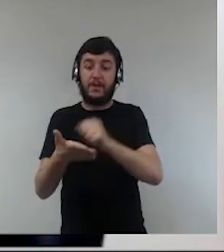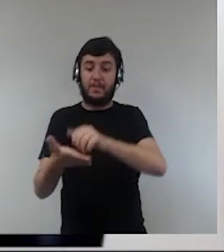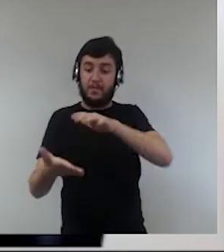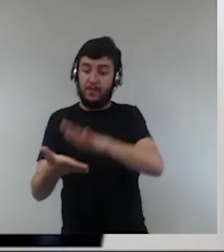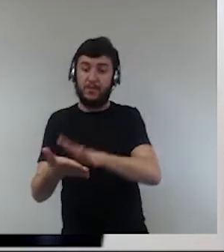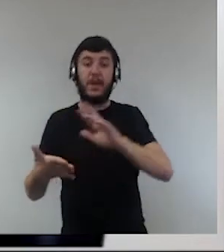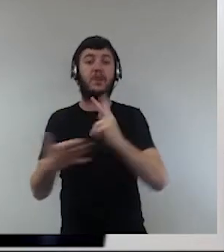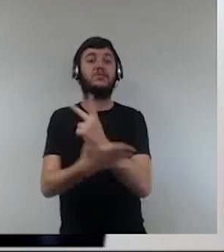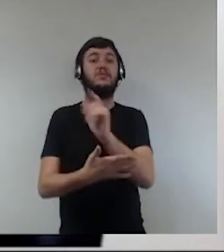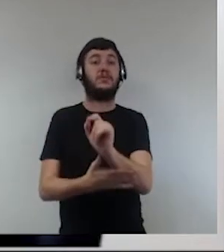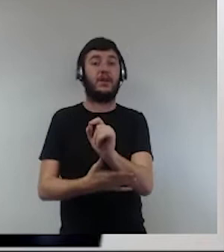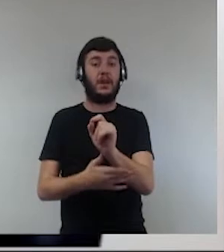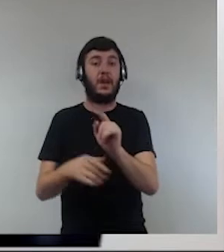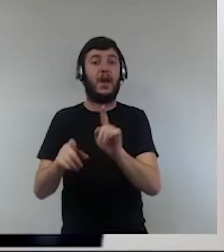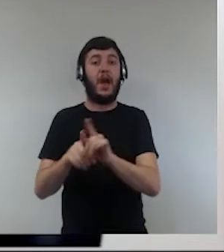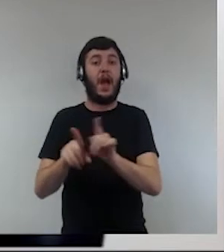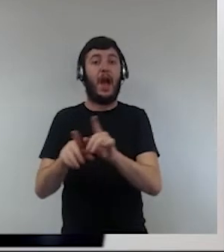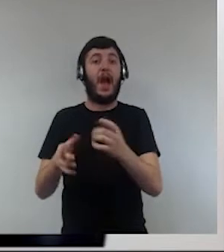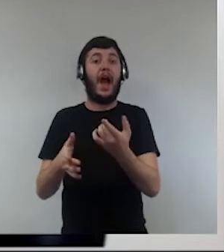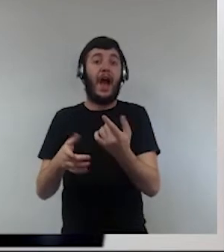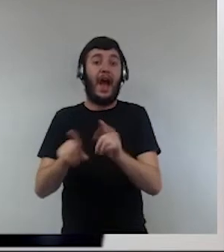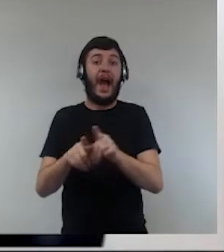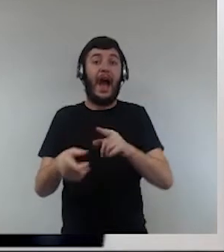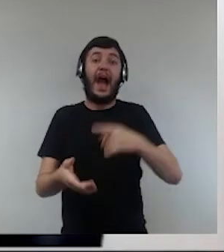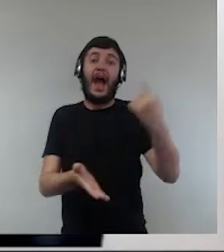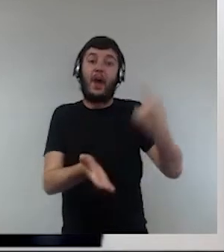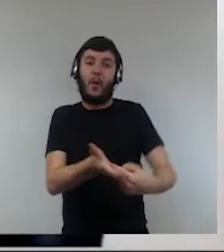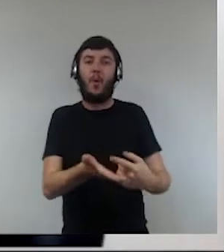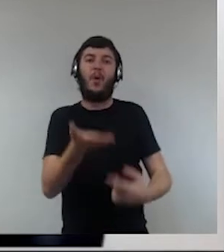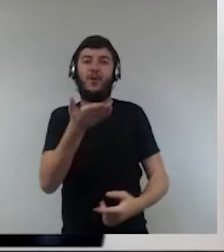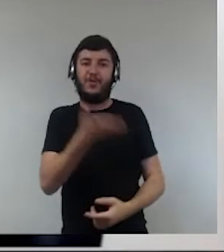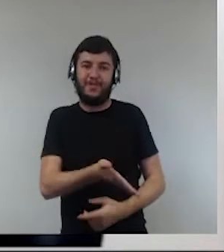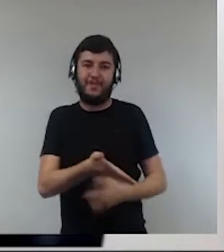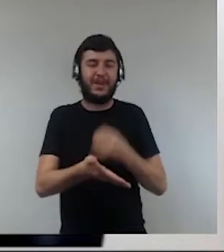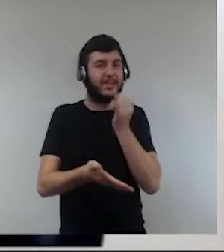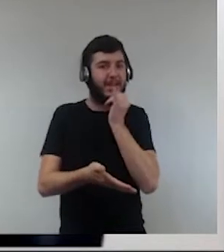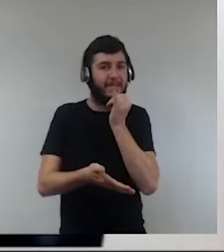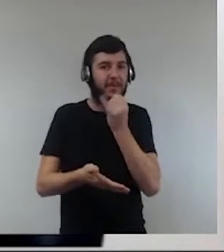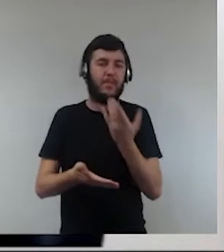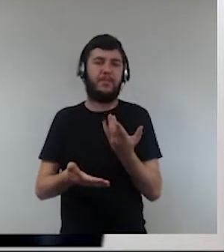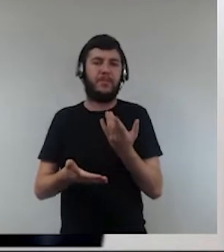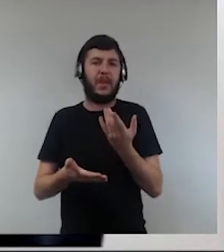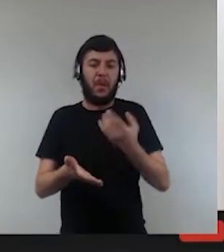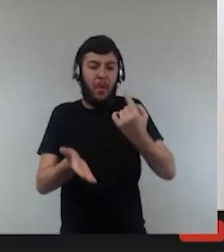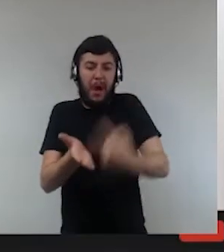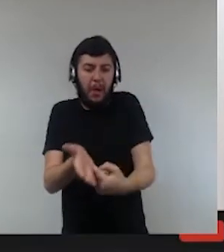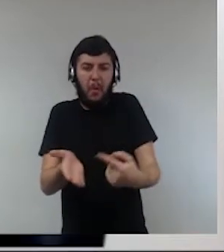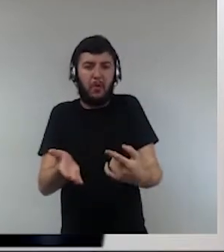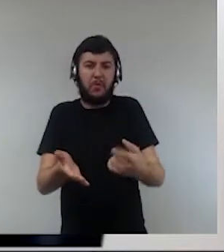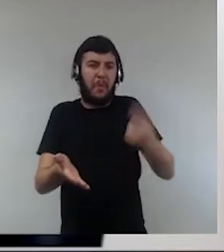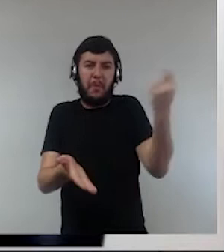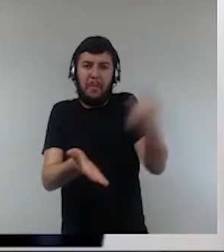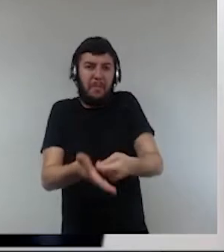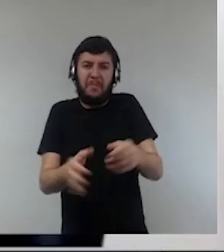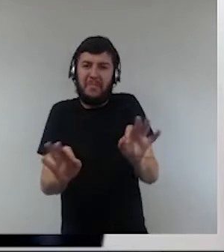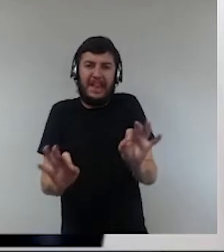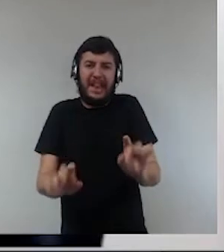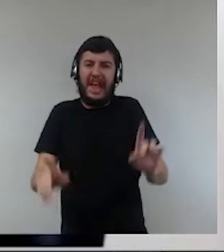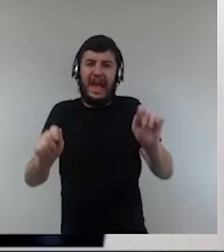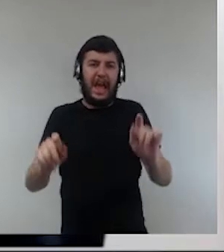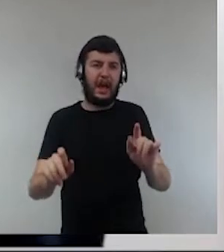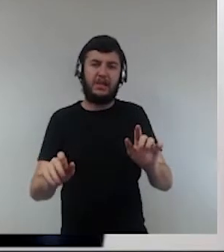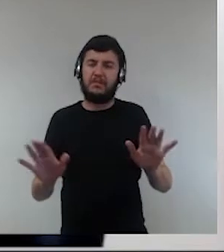parte contrária. Por quê? Embora a realização do acordo não seja obrigatória em nenhum cenário